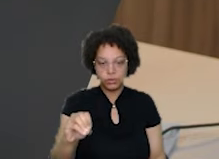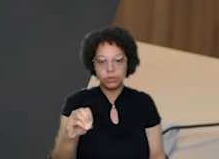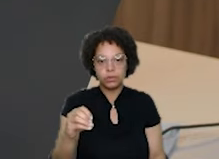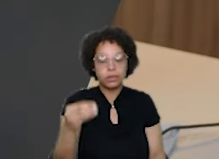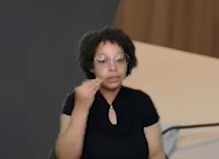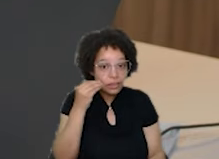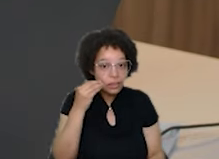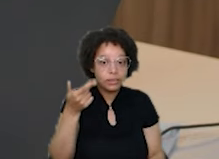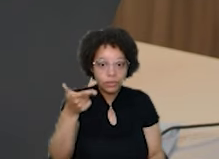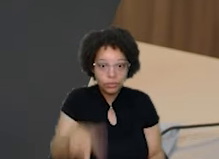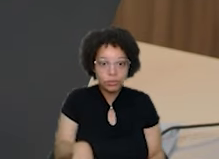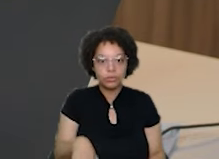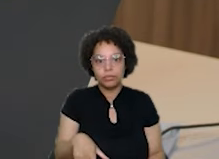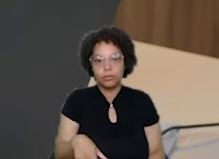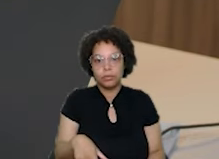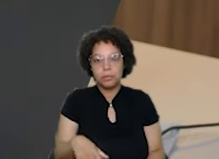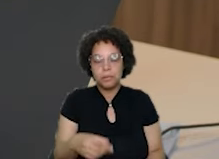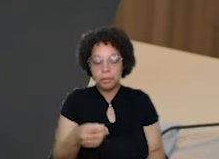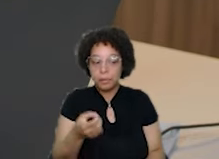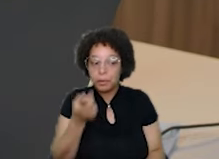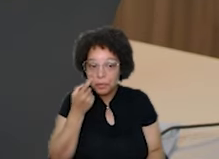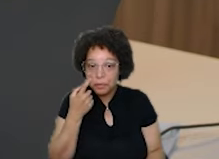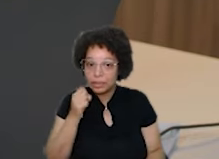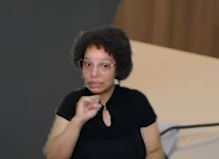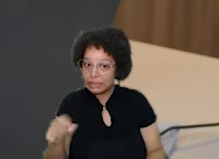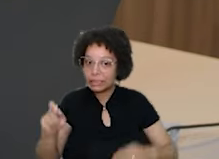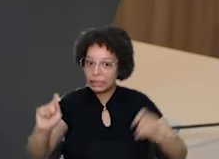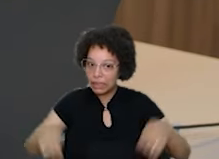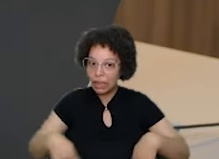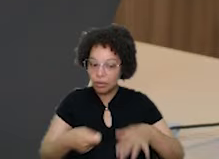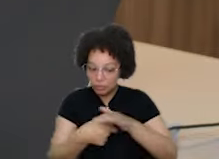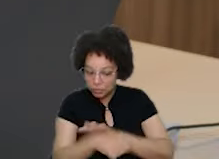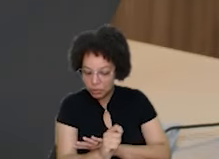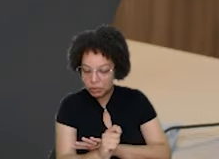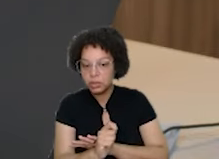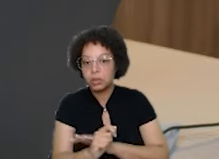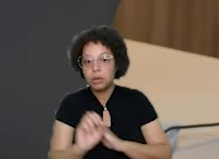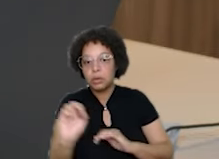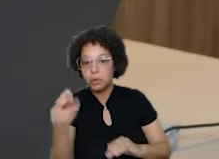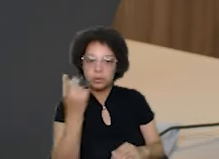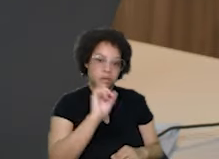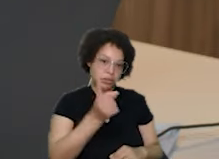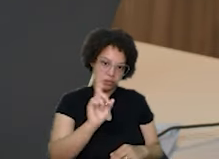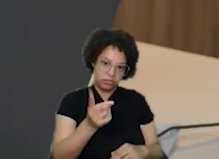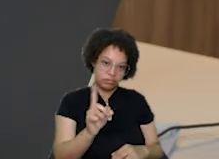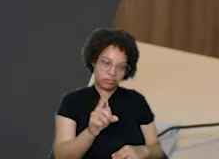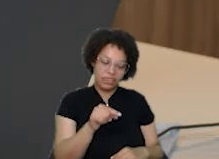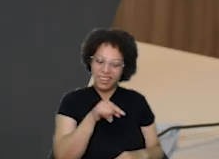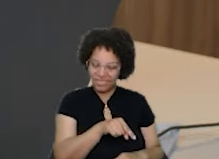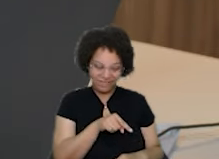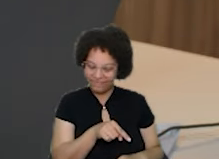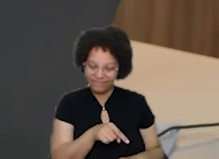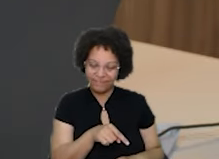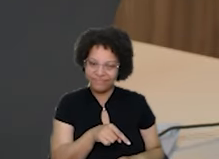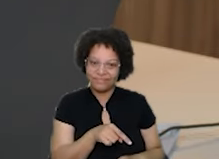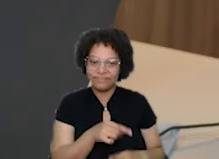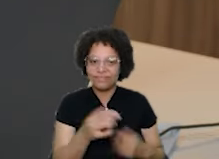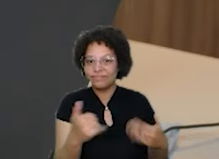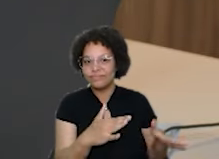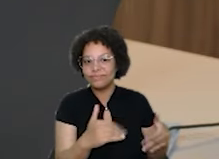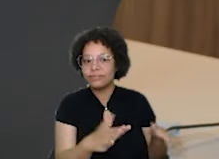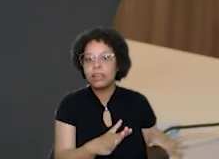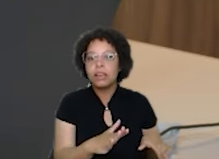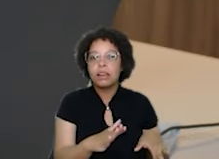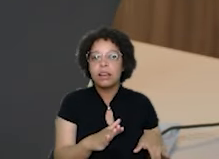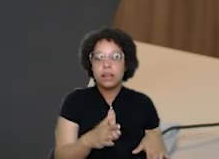daquela ação para saber se vale a pena investir nela ou não fal isso daqui né pelo investimento